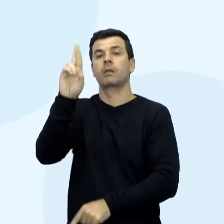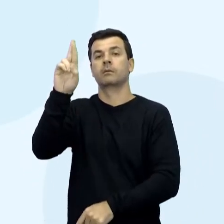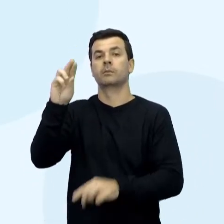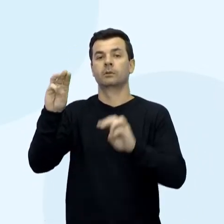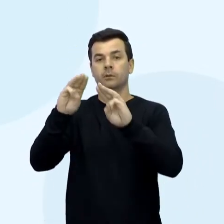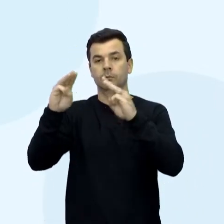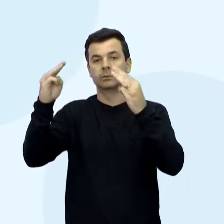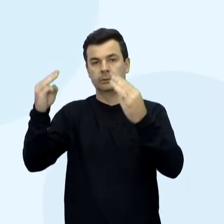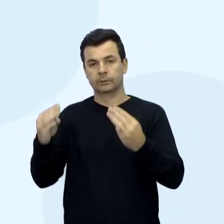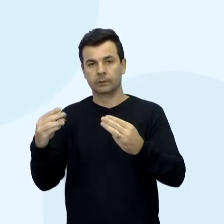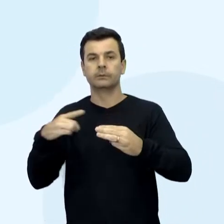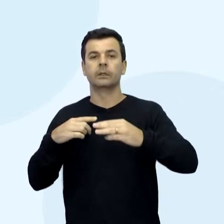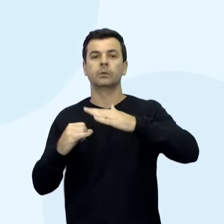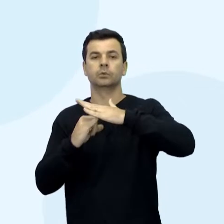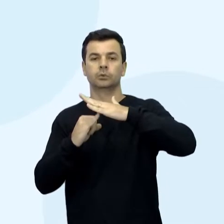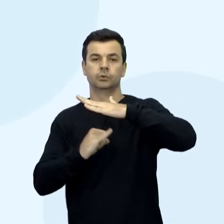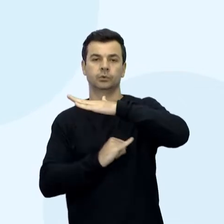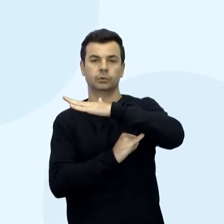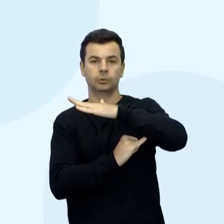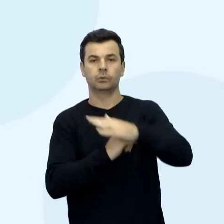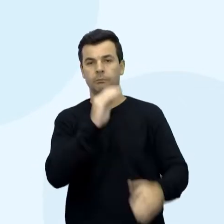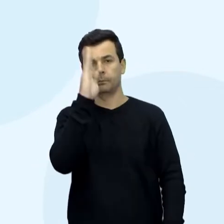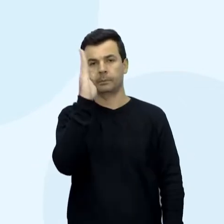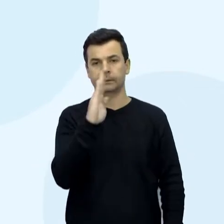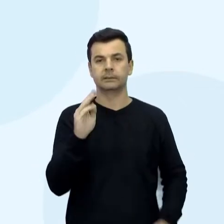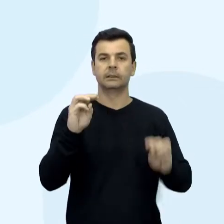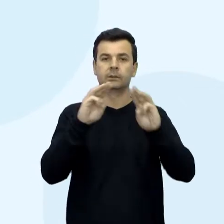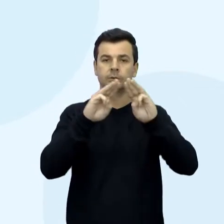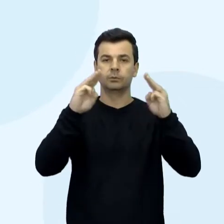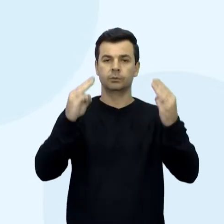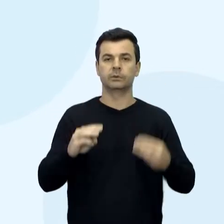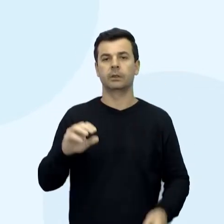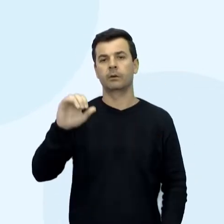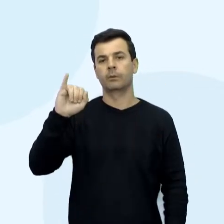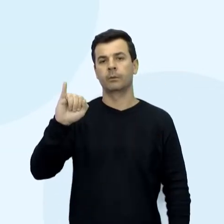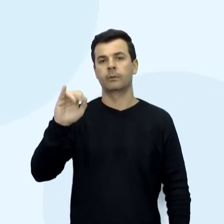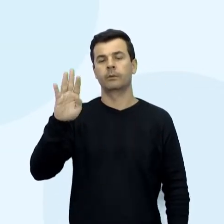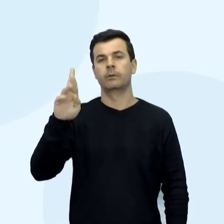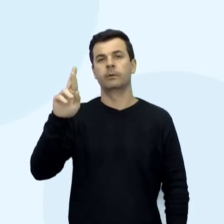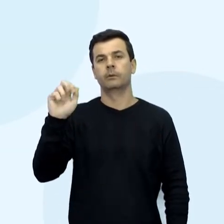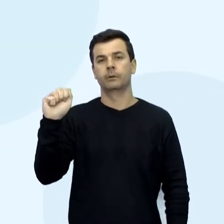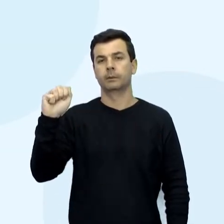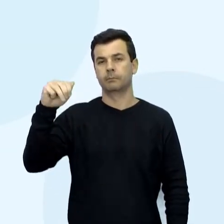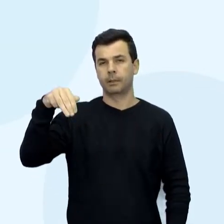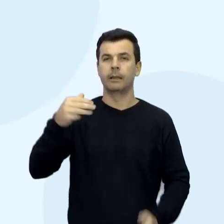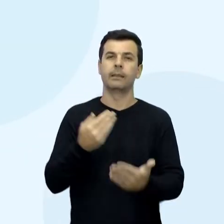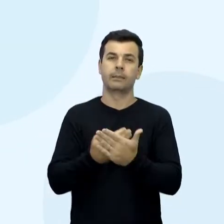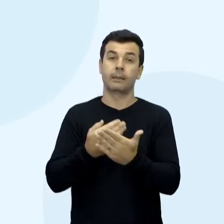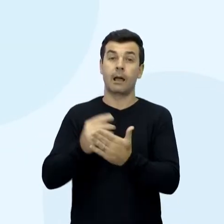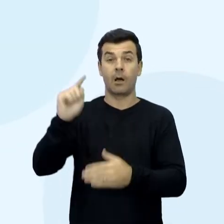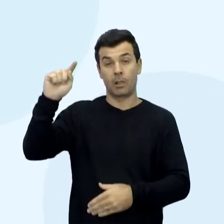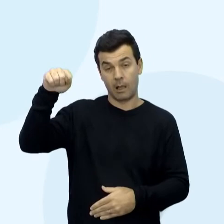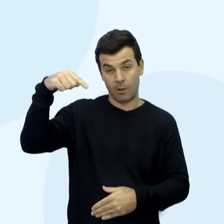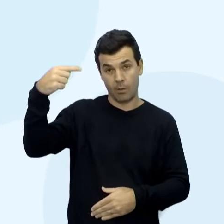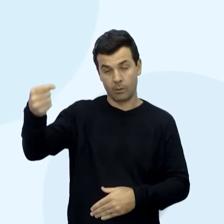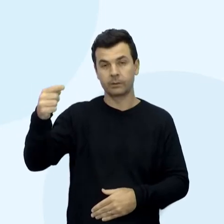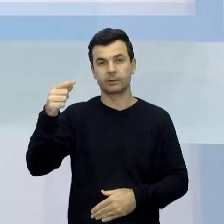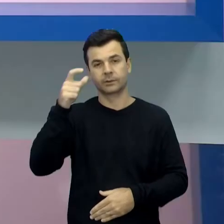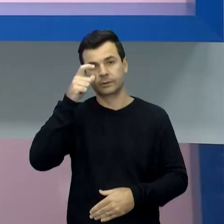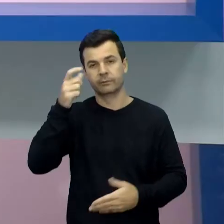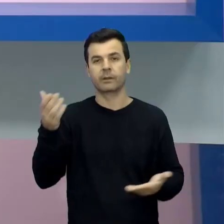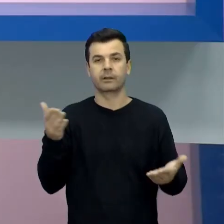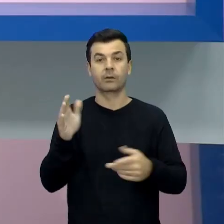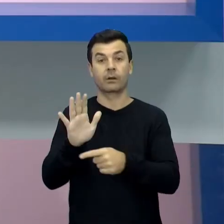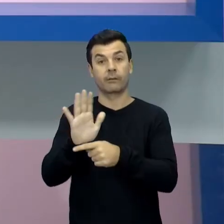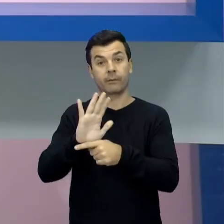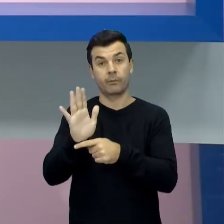Instituto Brasileiro de Museus, que é o IBRAM, tá? Que a gente vai falar nas próximas aulas. Por quê? Porque a gente tem um videozinho agora